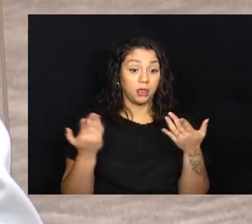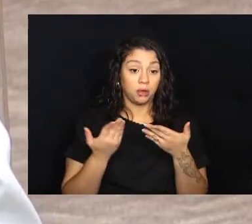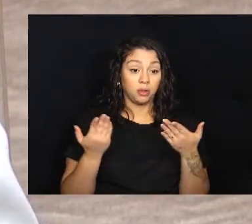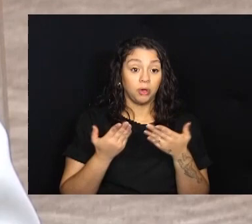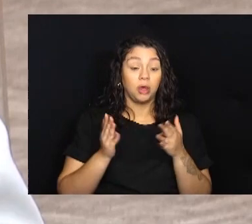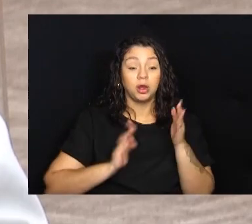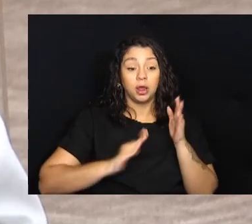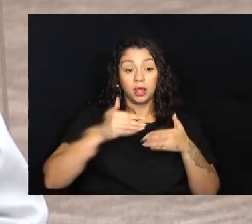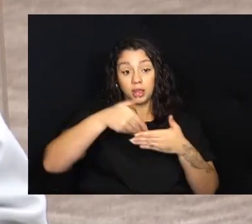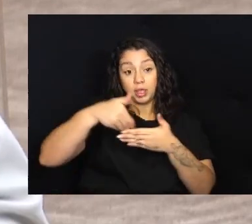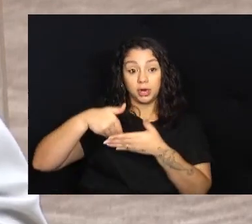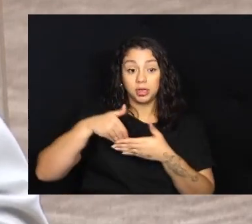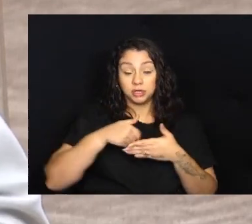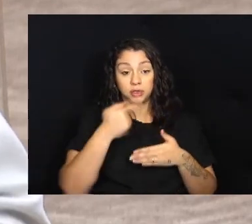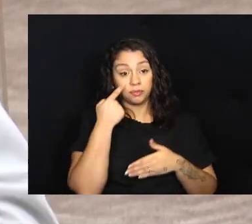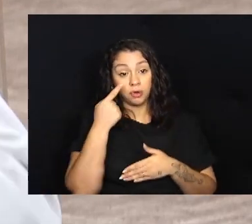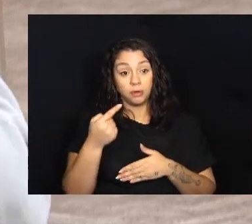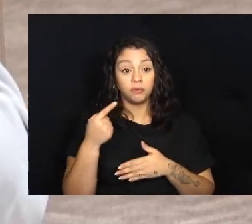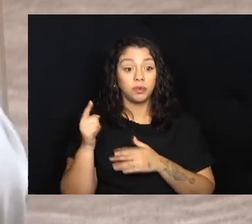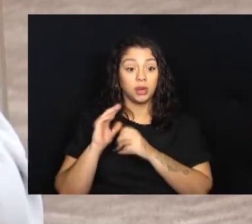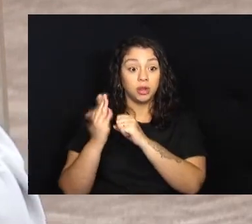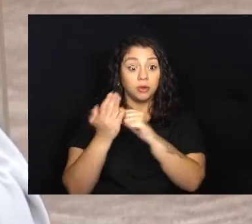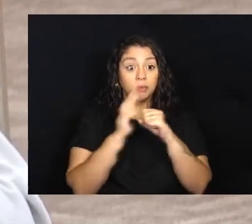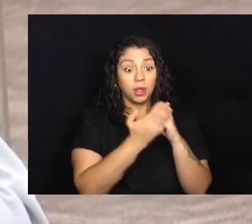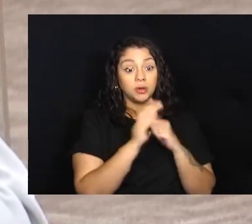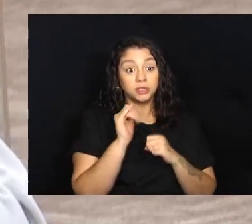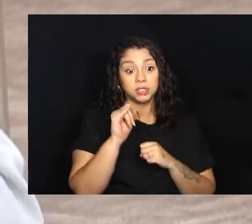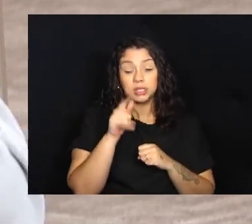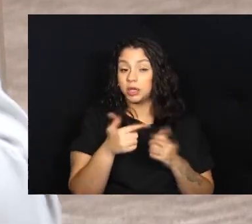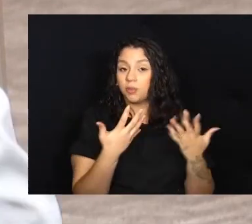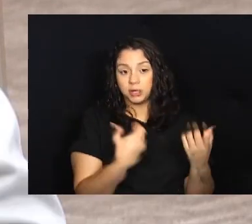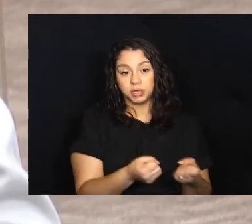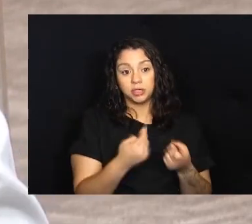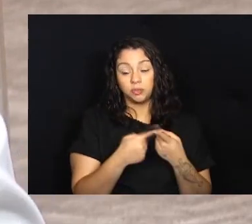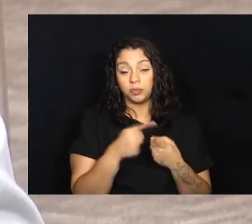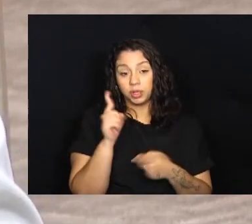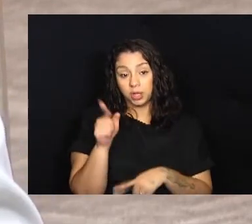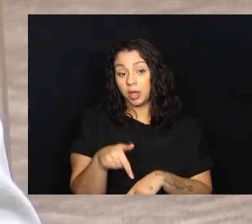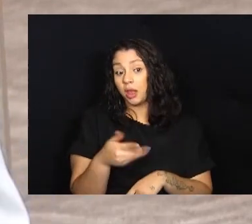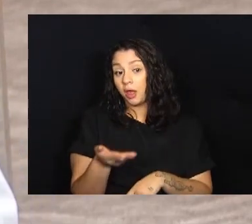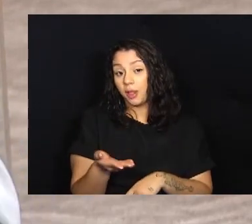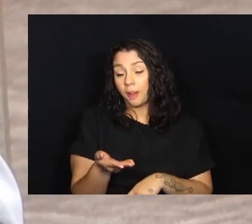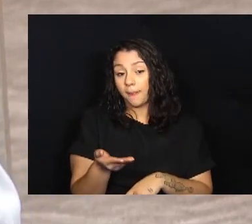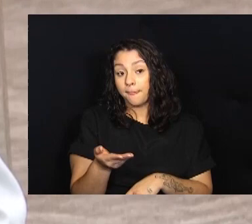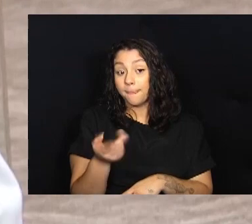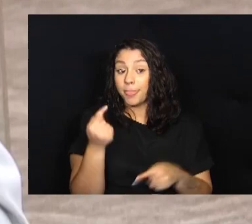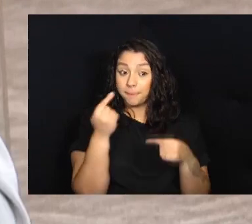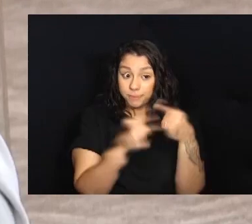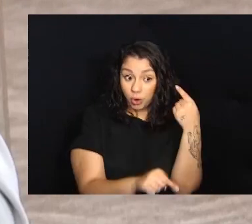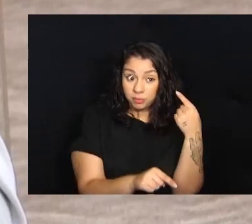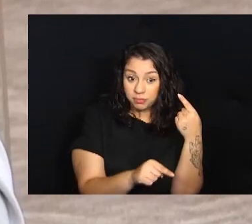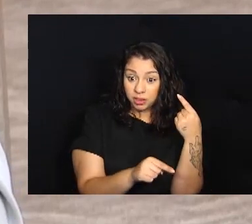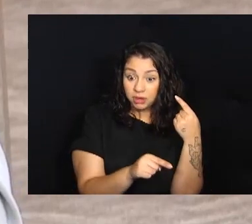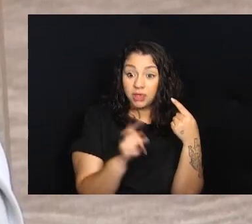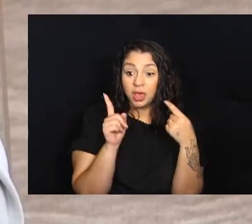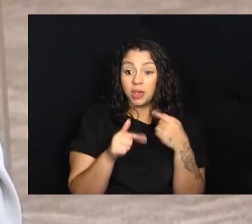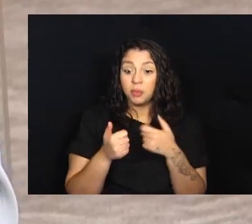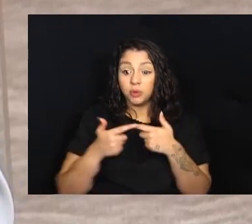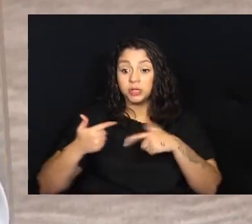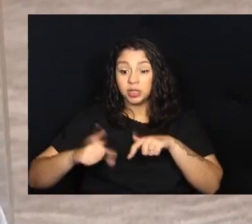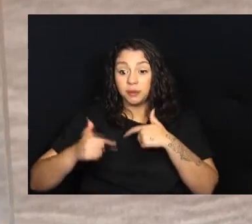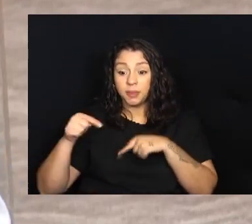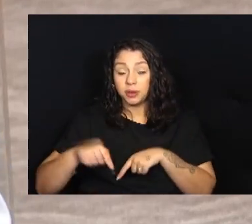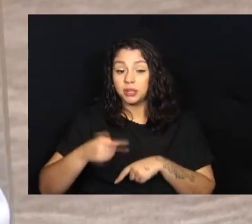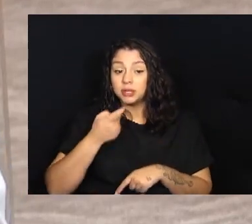que se cuidem, porque nós estamos na eleição. Eu vou levar também nos bairros quem é contra. Porque eu acho que